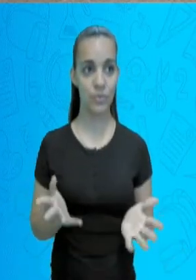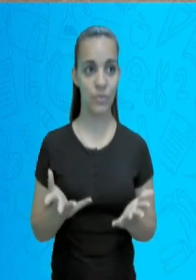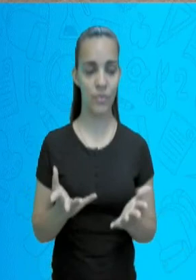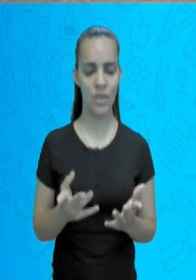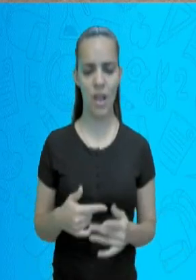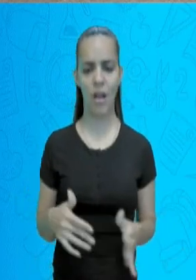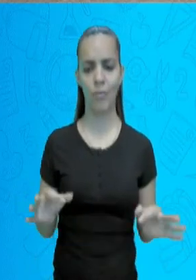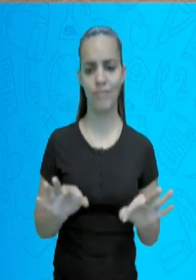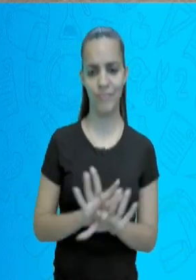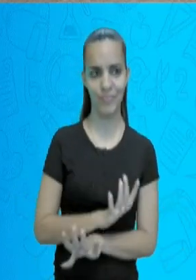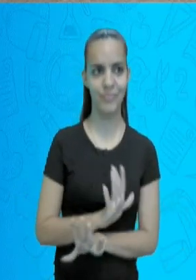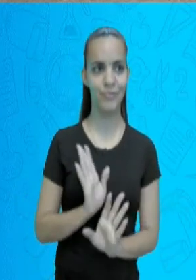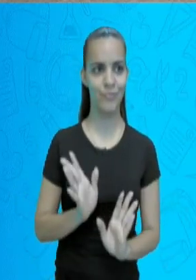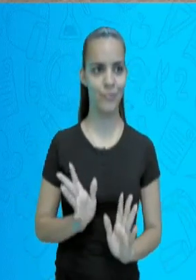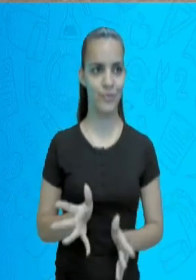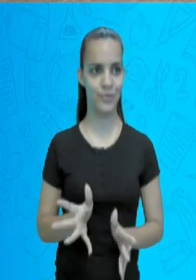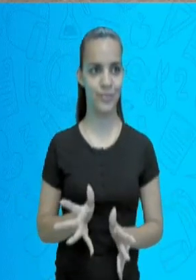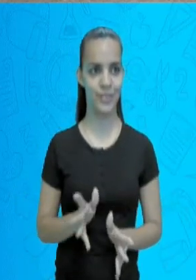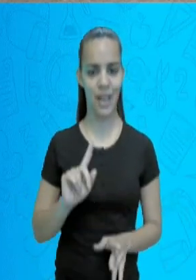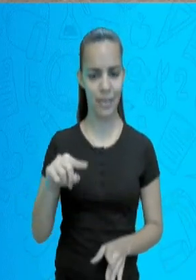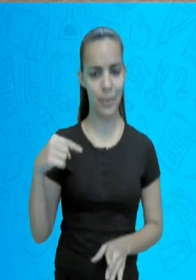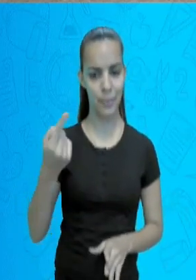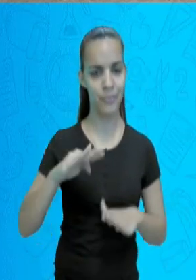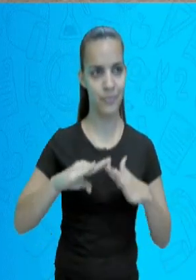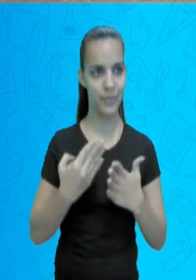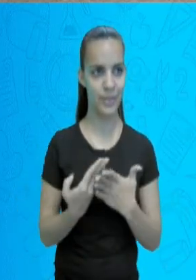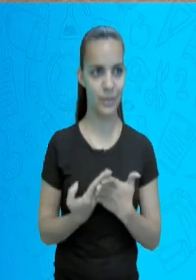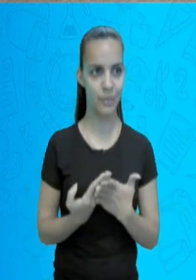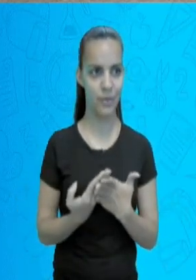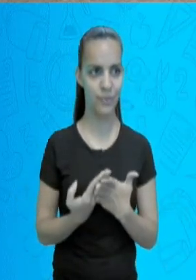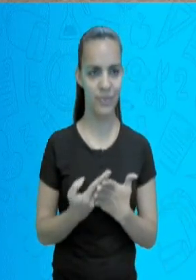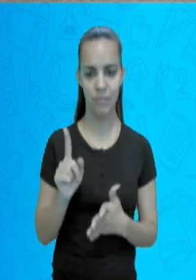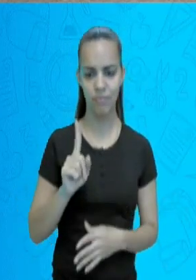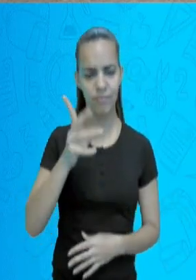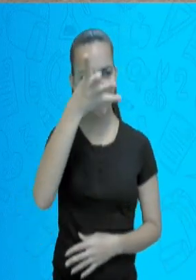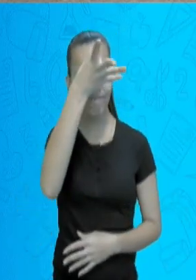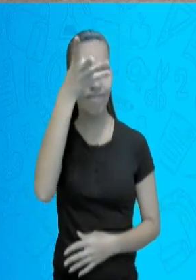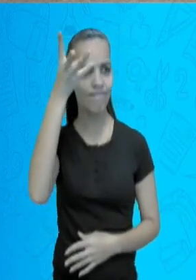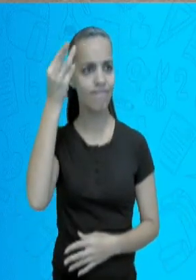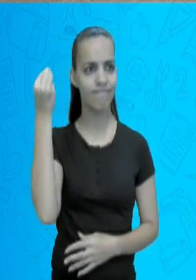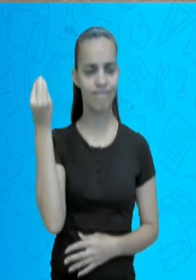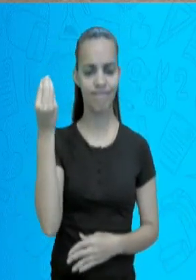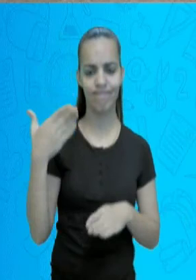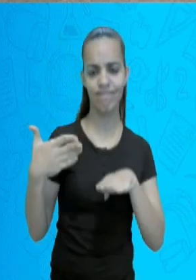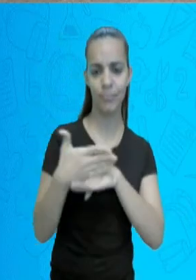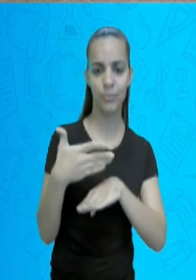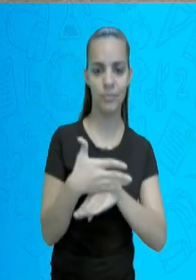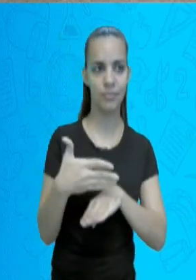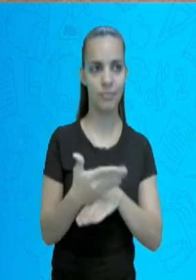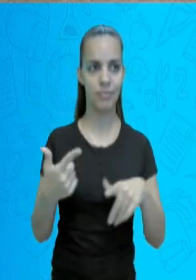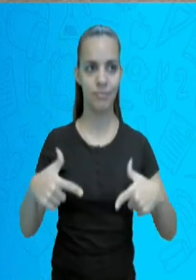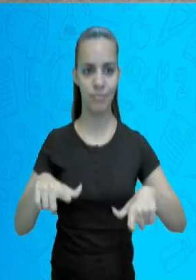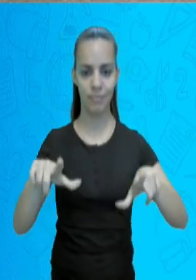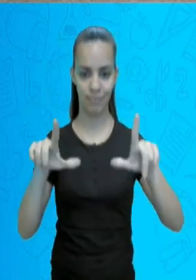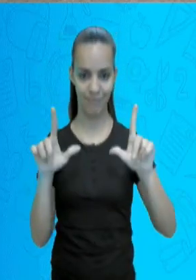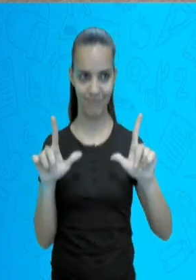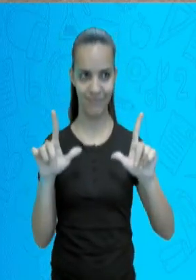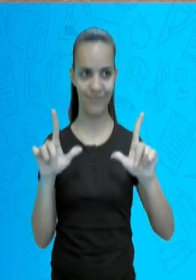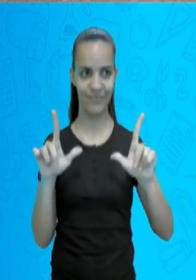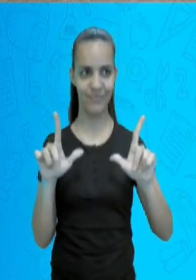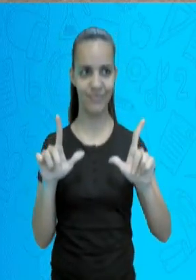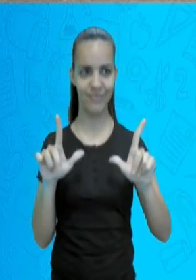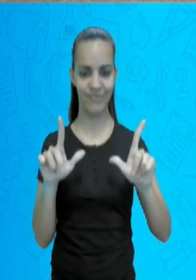por aqui e até a nossa próxima aula. Não esqueça de acessar a nossa